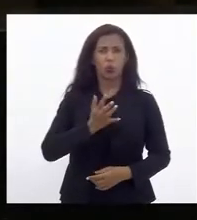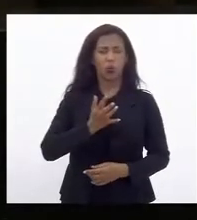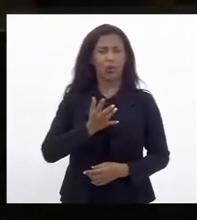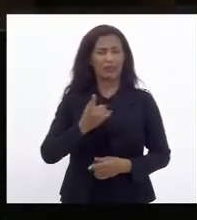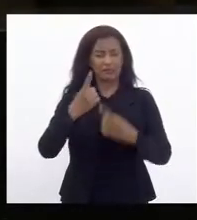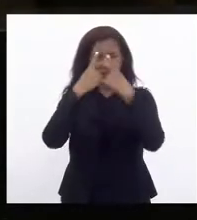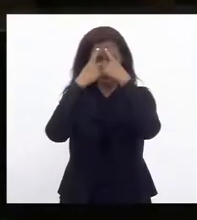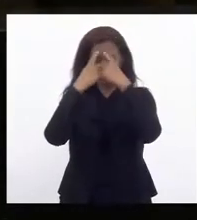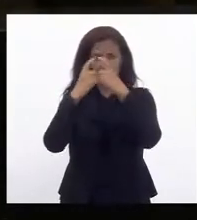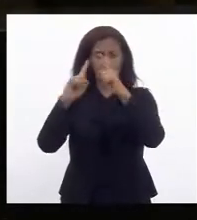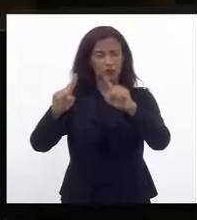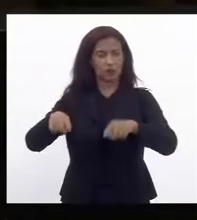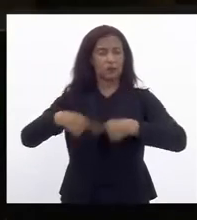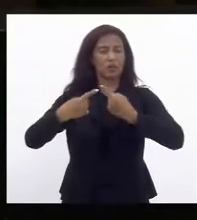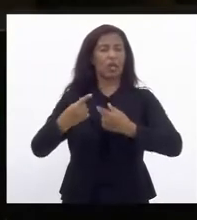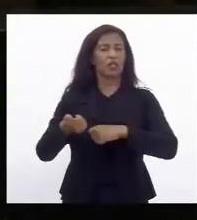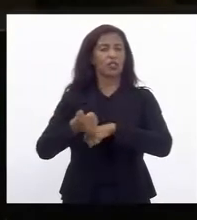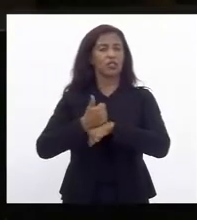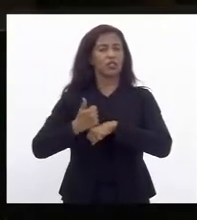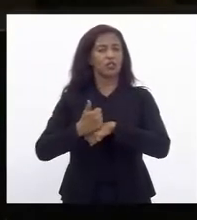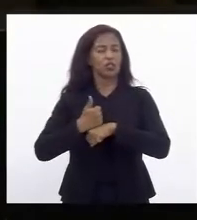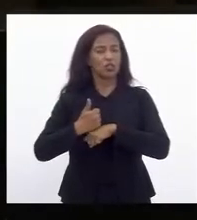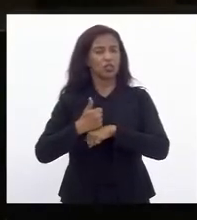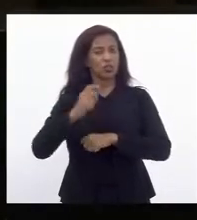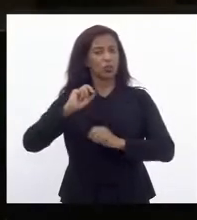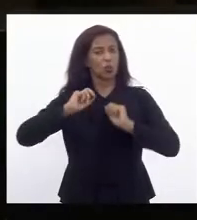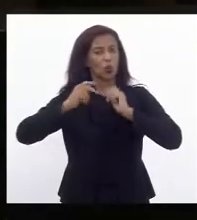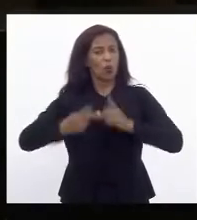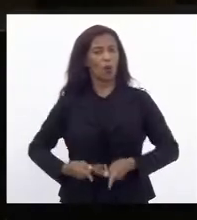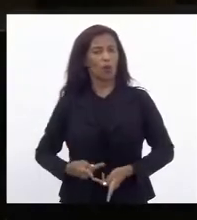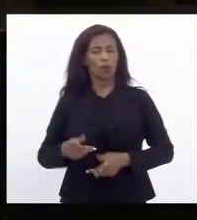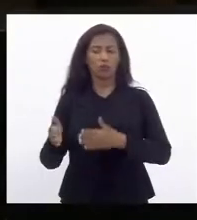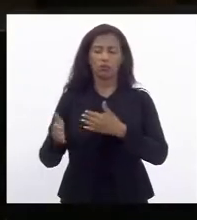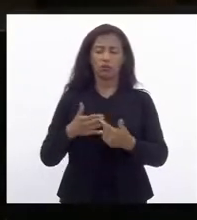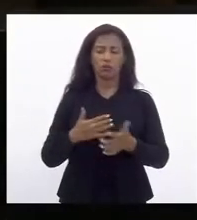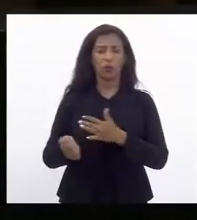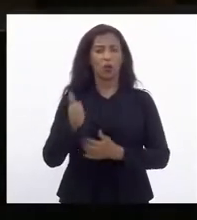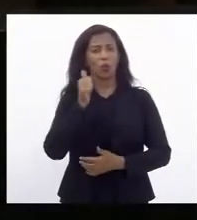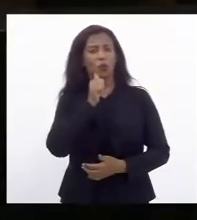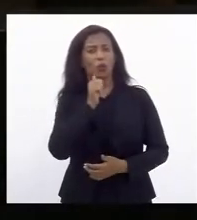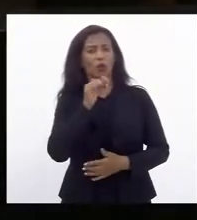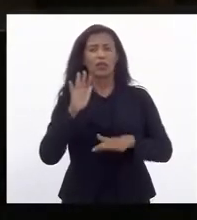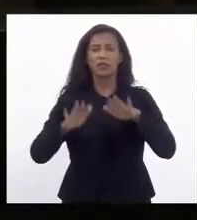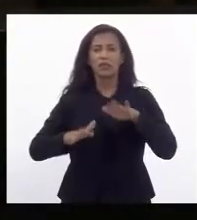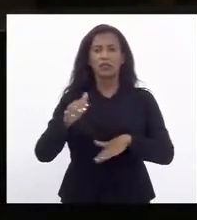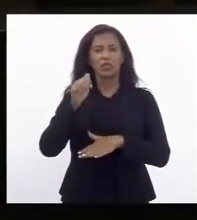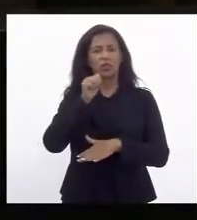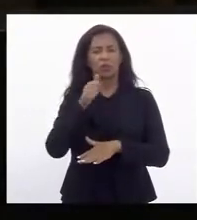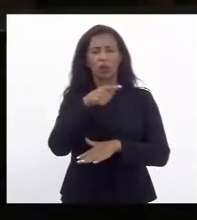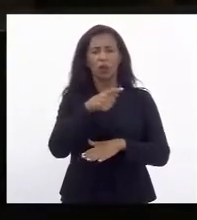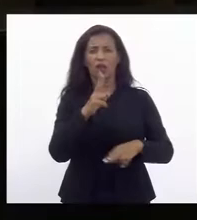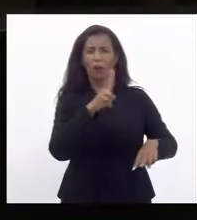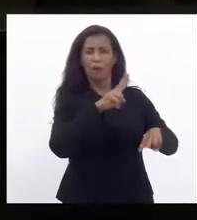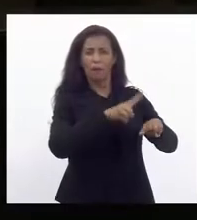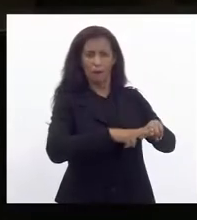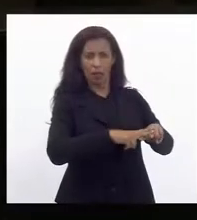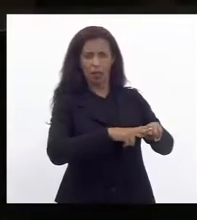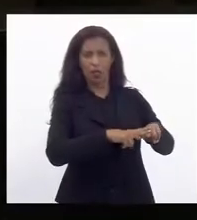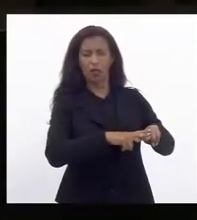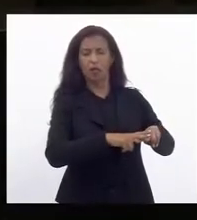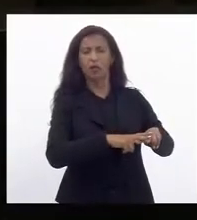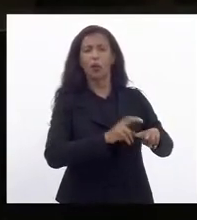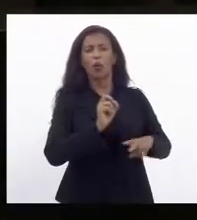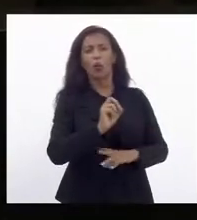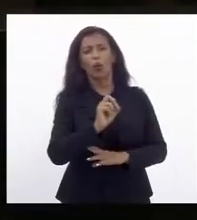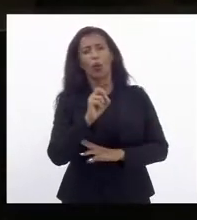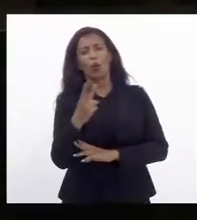extremamente violento à dignidade humana de qualquer uma das mulheres, sejam as mulheres que estão cumprindo pena no sistema